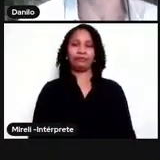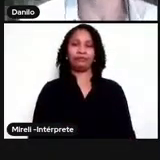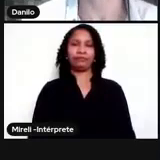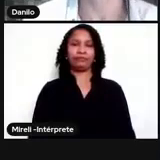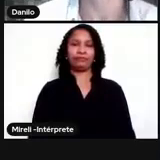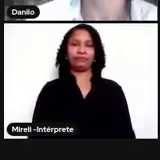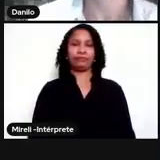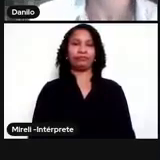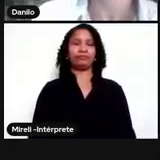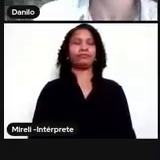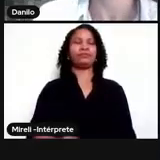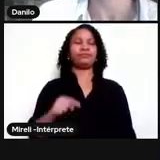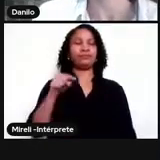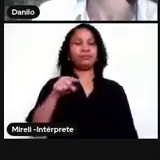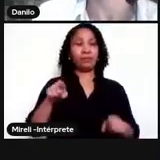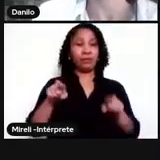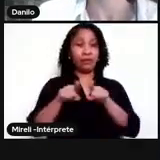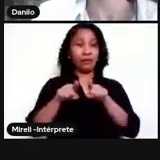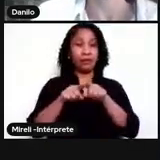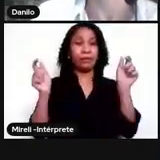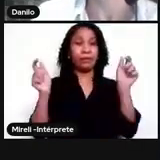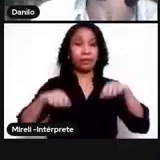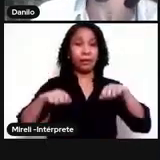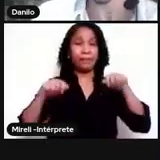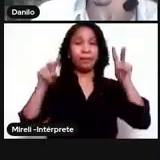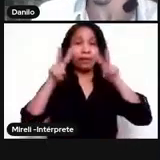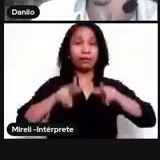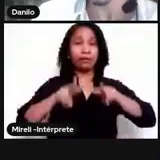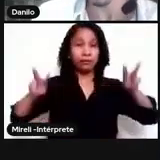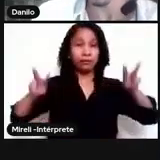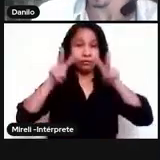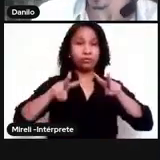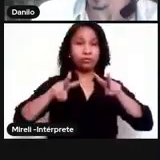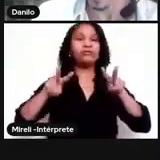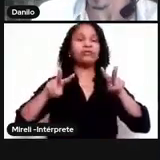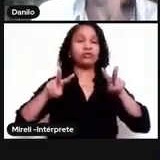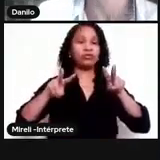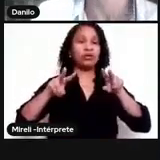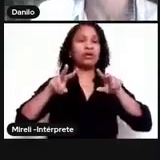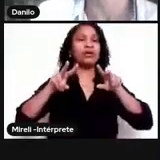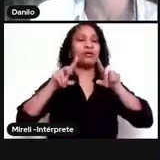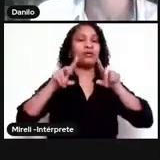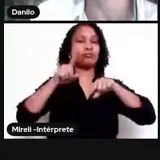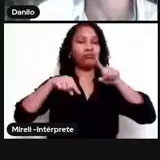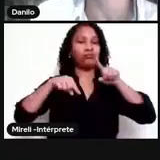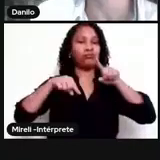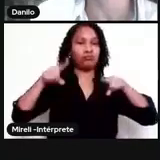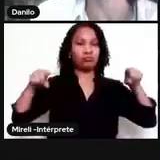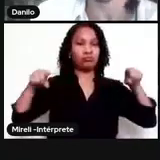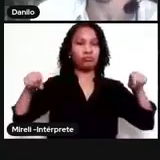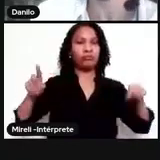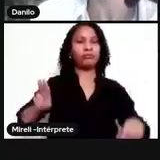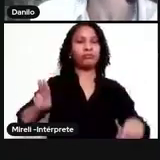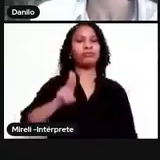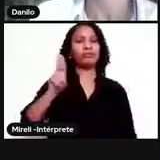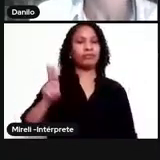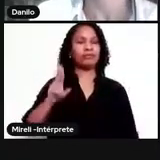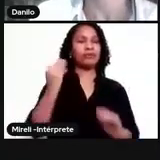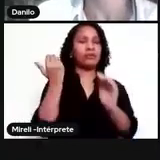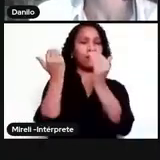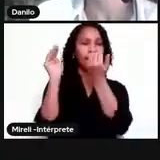Aqui também vocês podem visualizar todas as variáveis que foram utilizadas. No caso, para